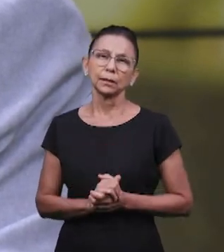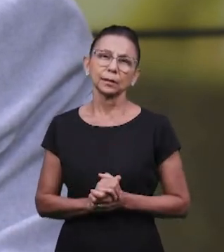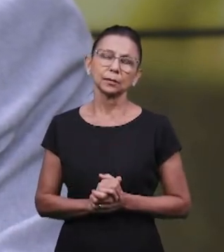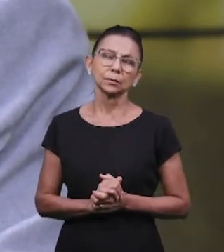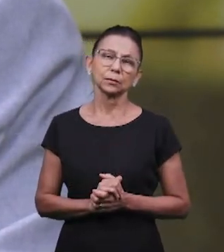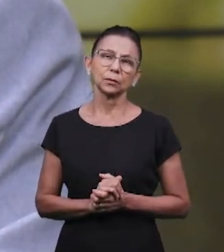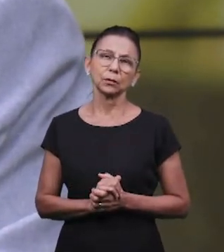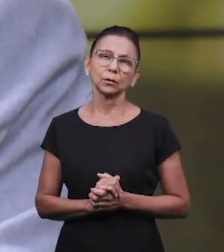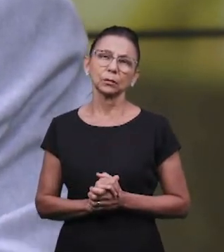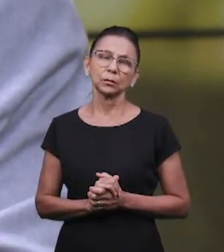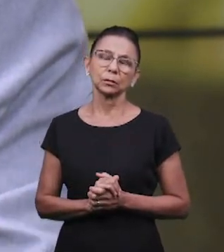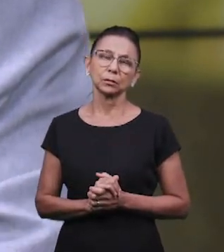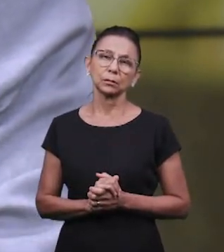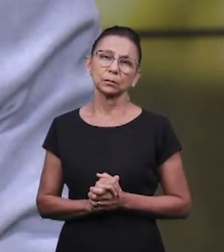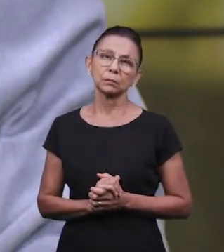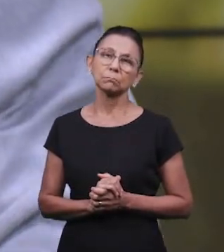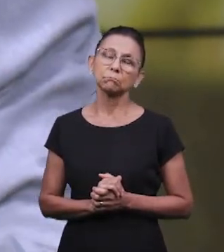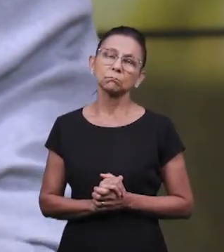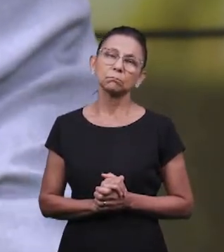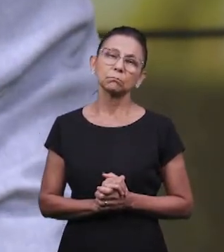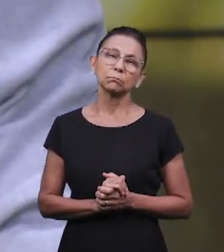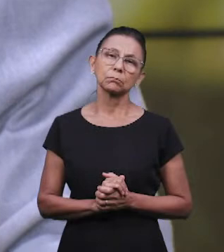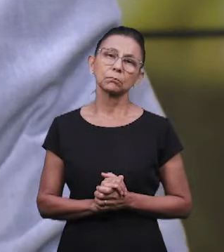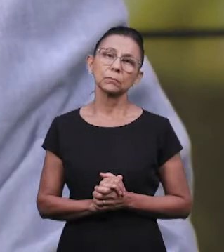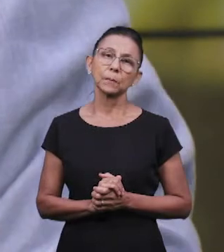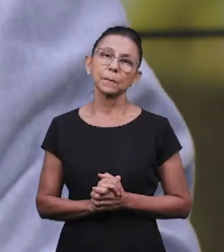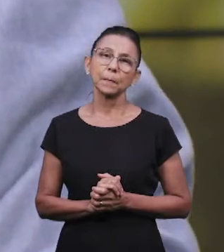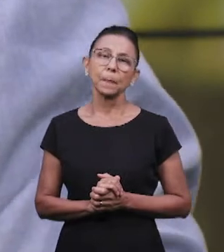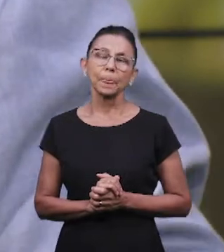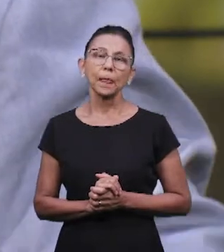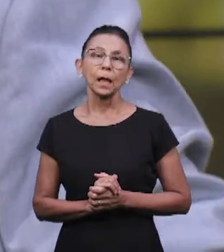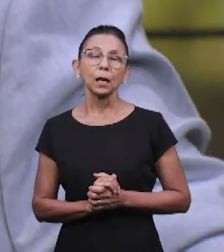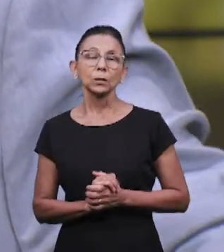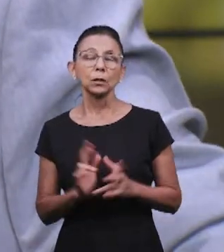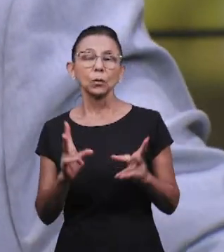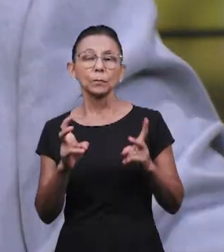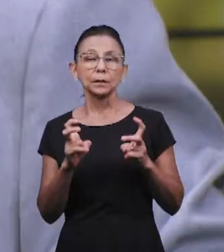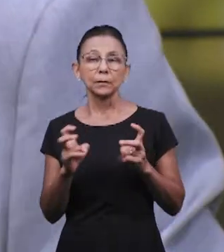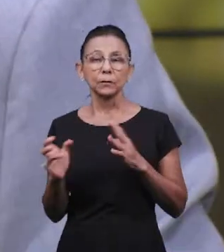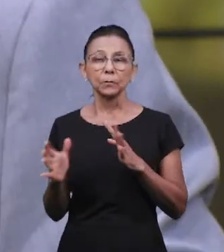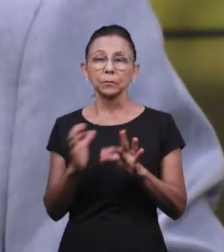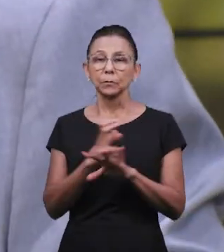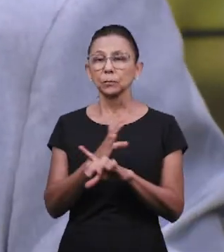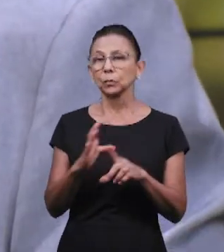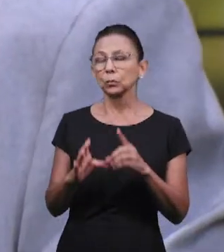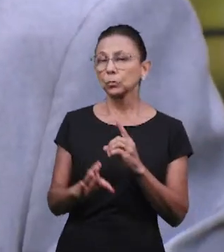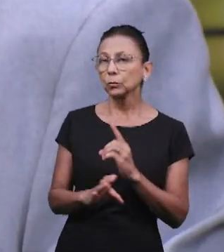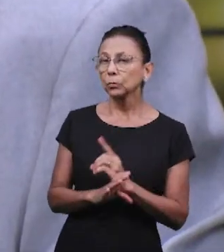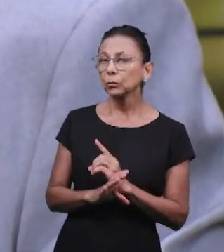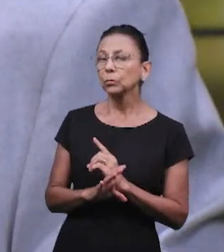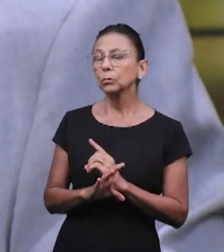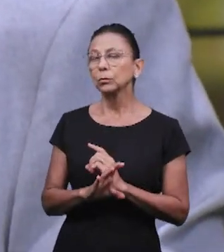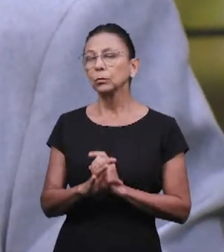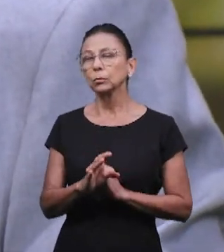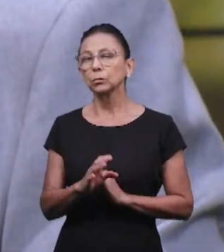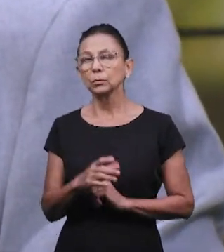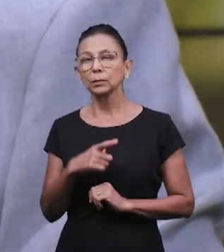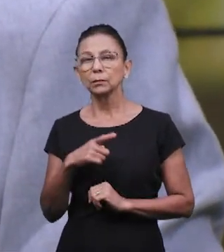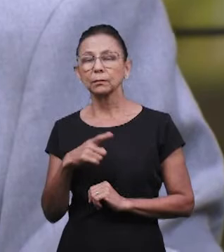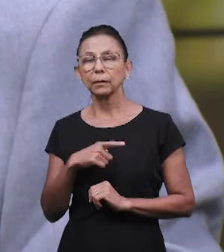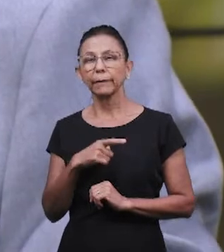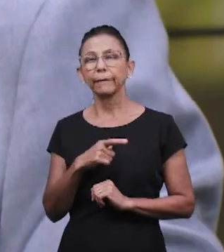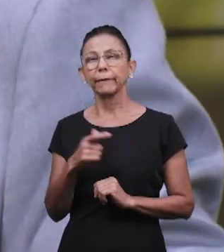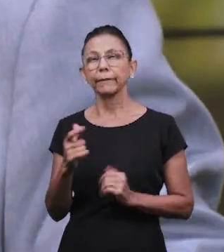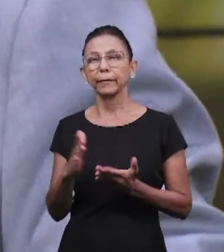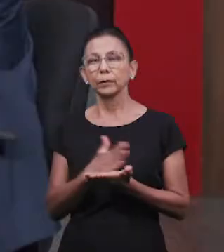esses sinais, né? Na medida que o culto vai acontecendo, e a preocupação do pastor Luiz aqui em